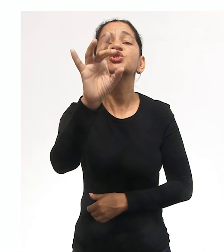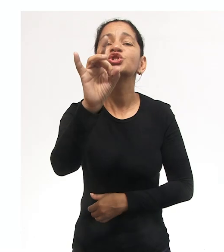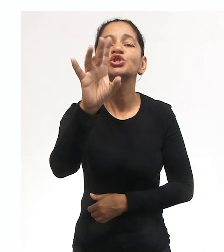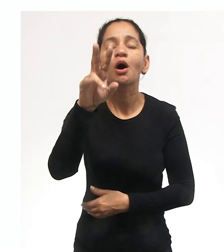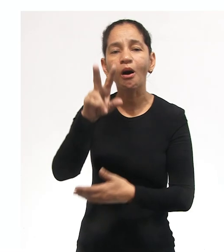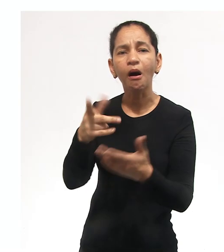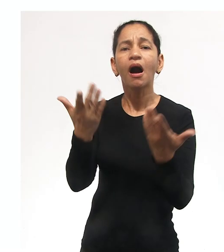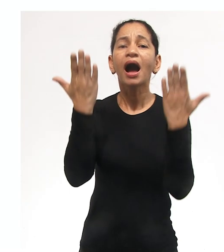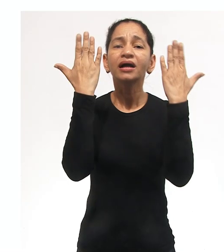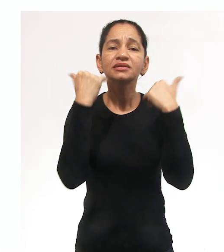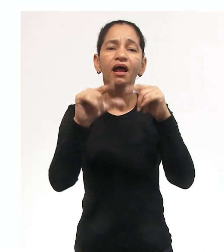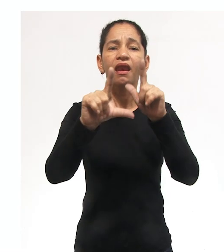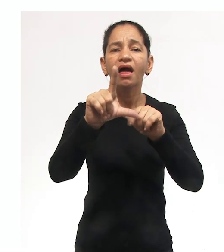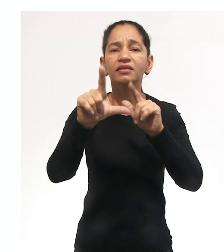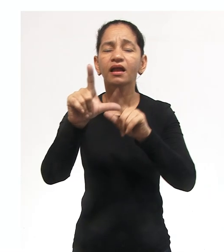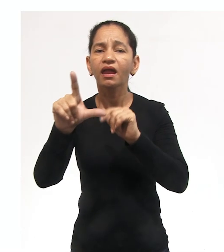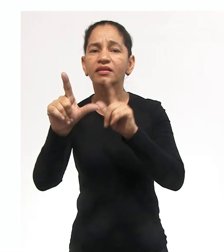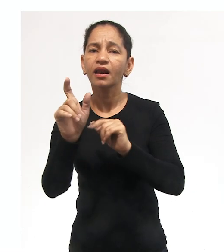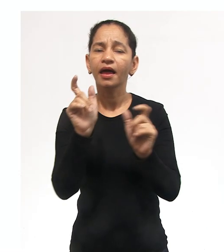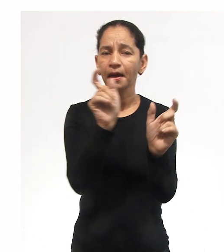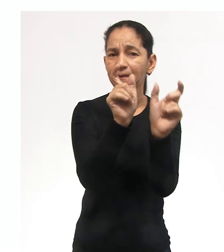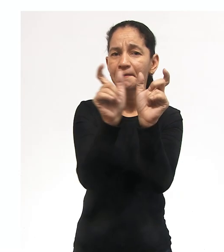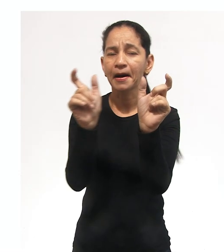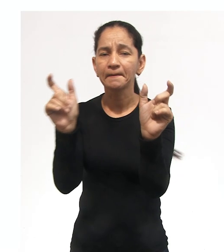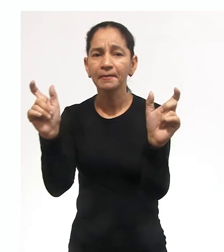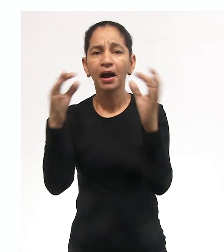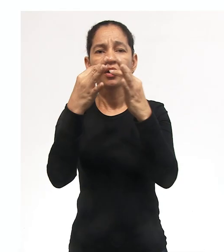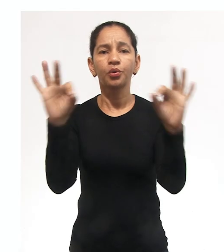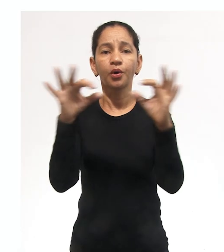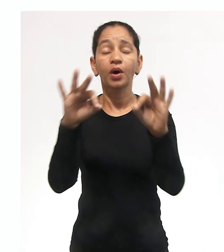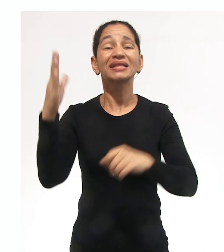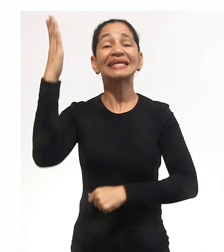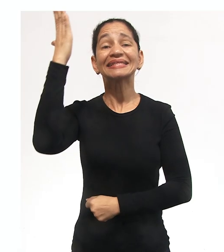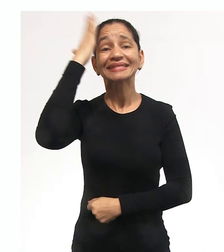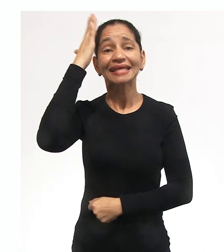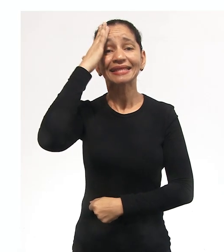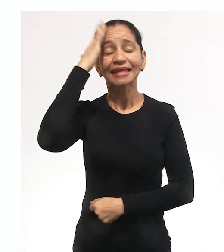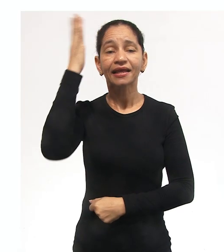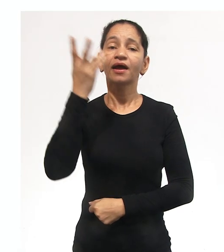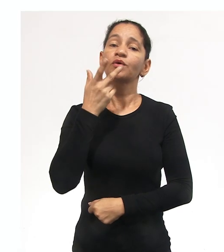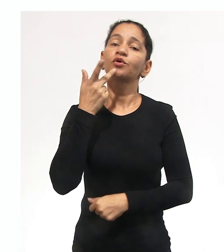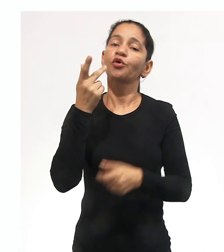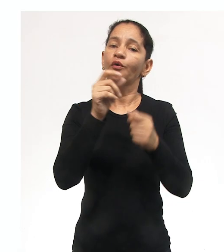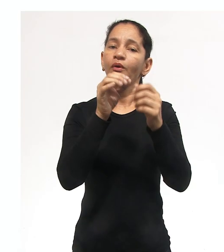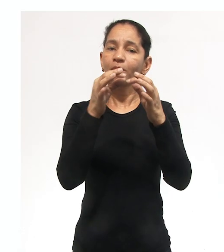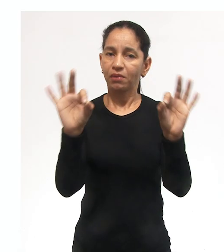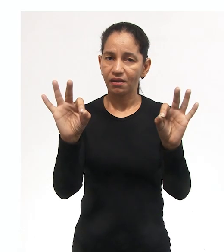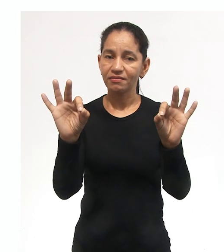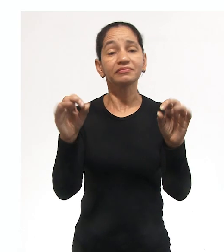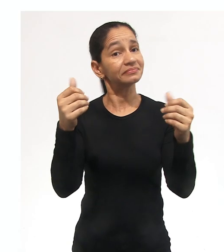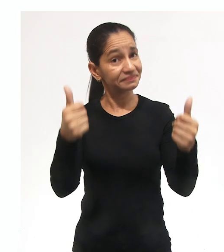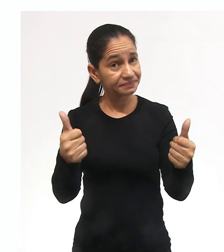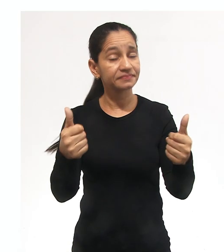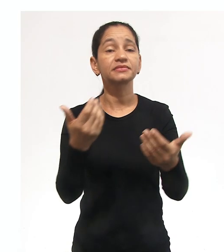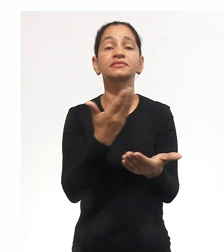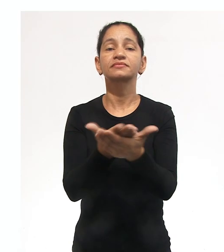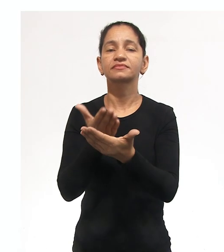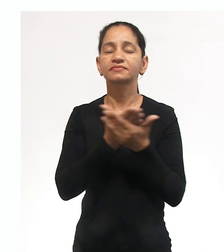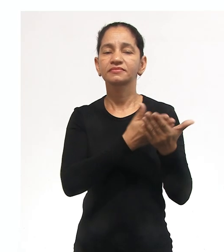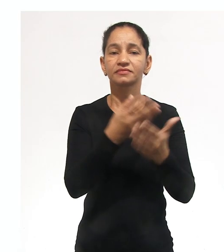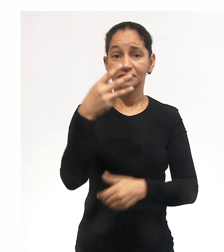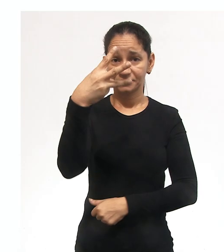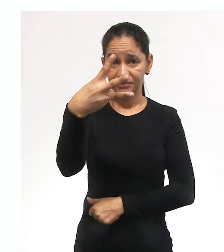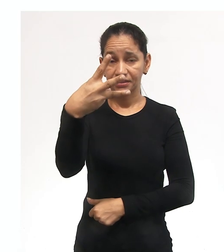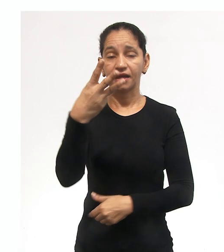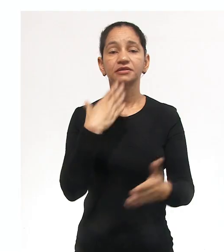saber codificar, decodificar. Eu tenho que entender o que eu estou escrevendo. Na aula 3, Alfabetização e